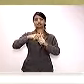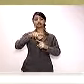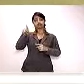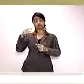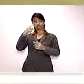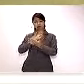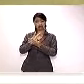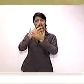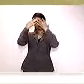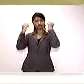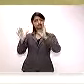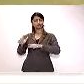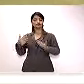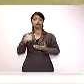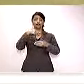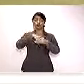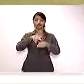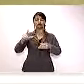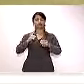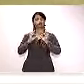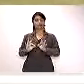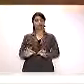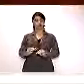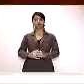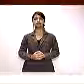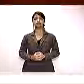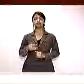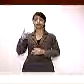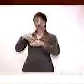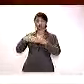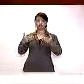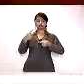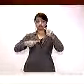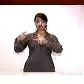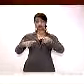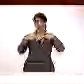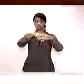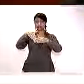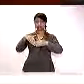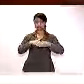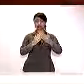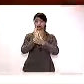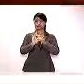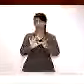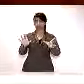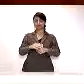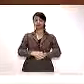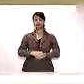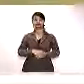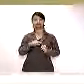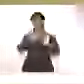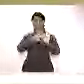tal questão portanto voto pela regularidade das contas votos que estão em discussão em votação aprovados